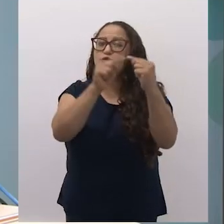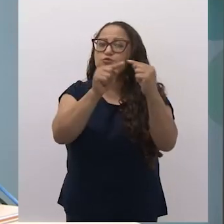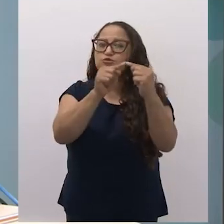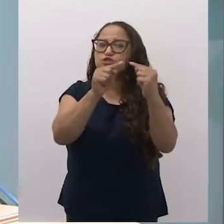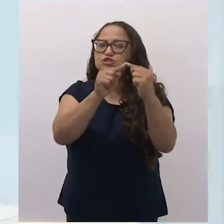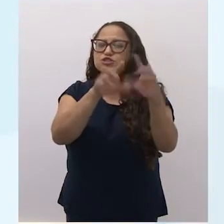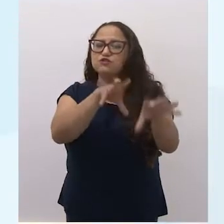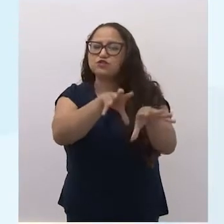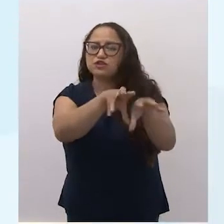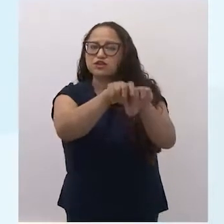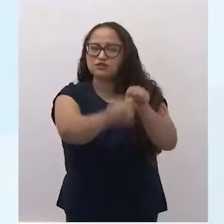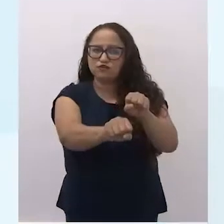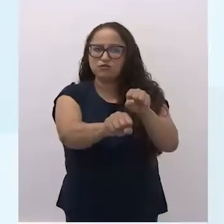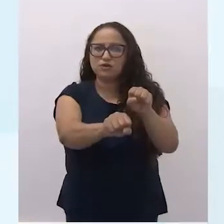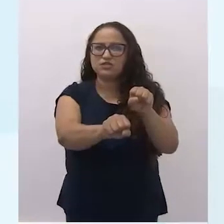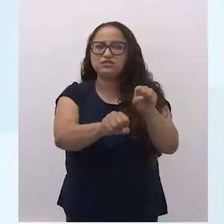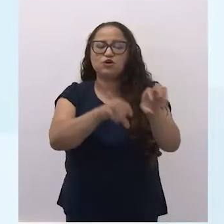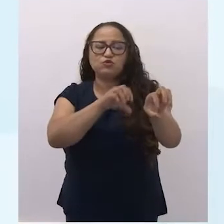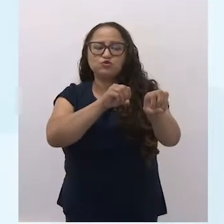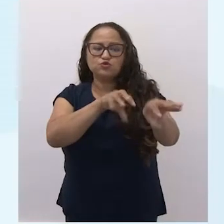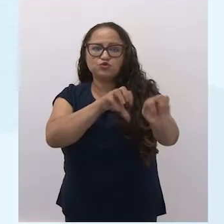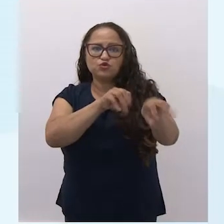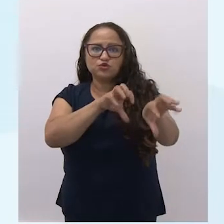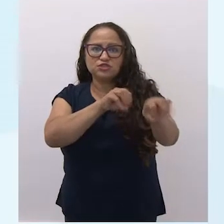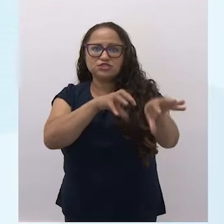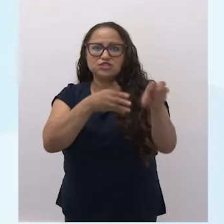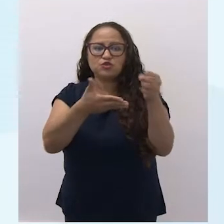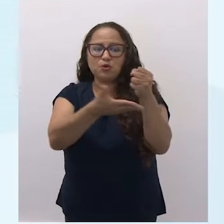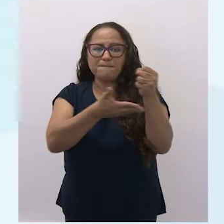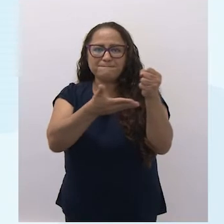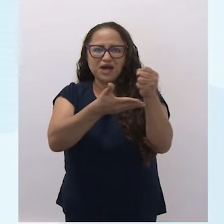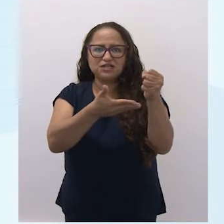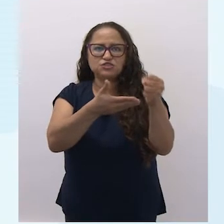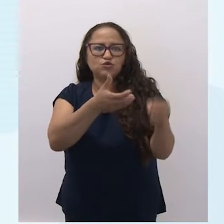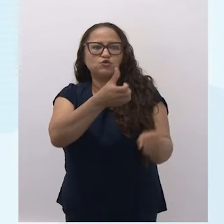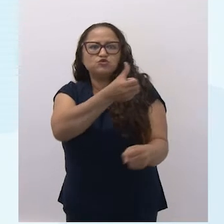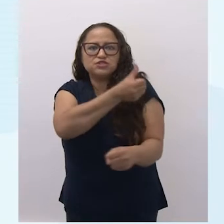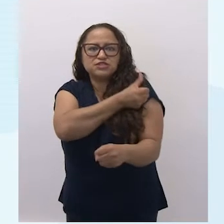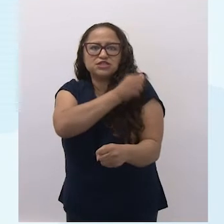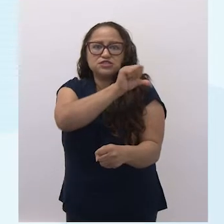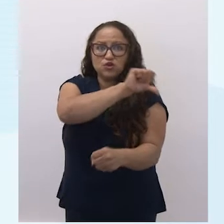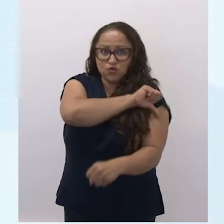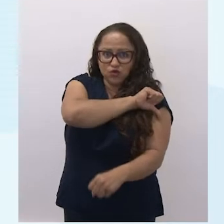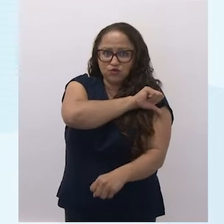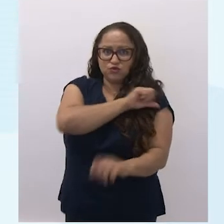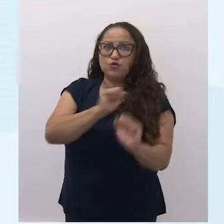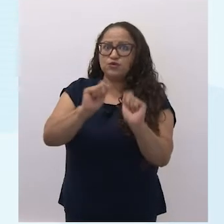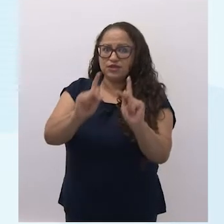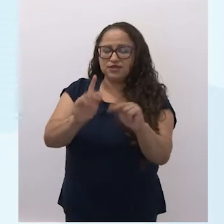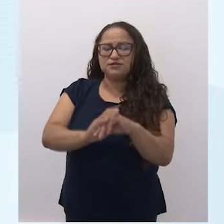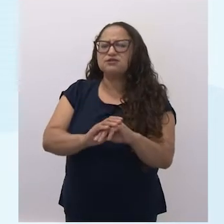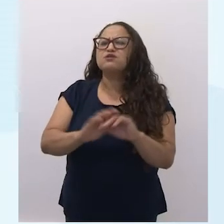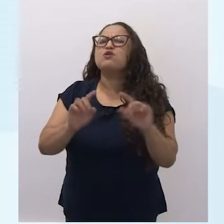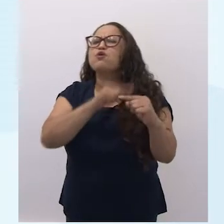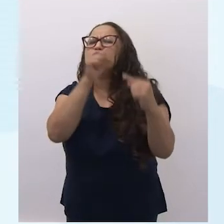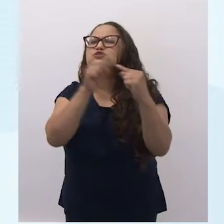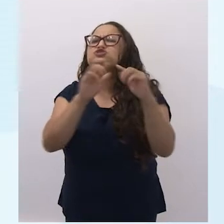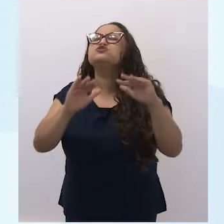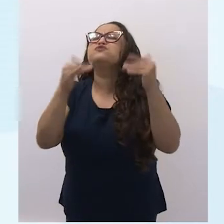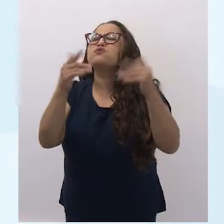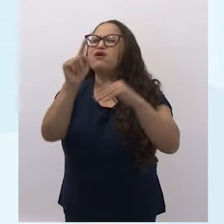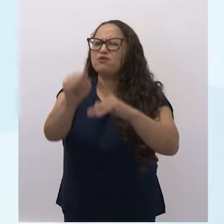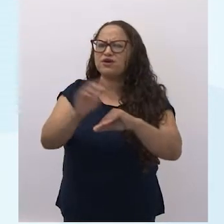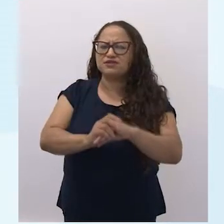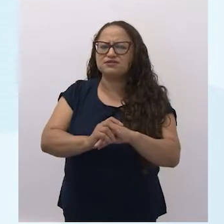da formação do ensino fundamental anos finais. Quais são esses objetivos, Graziela? Explorar